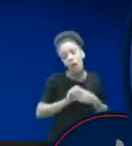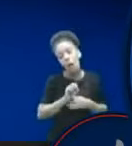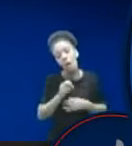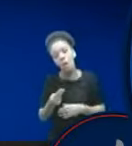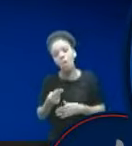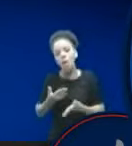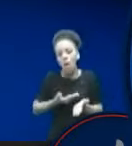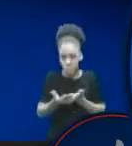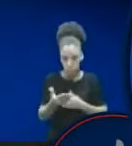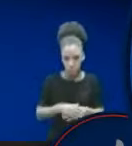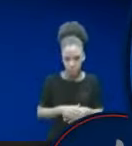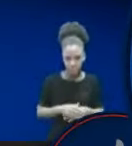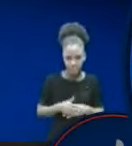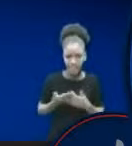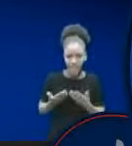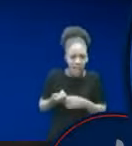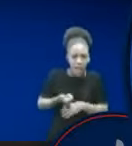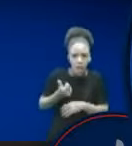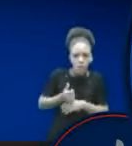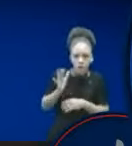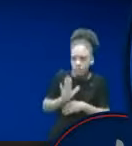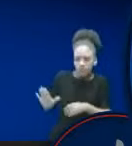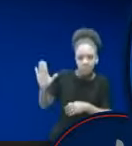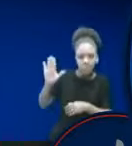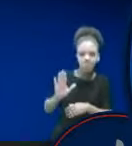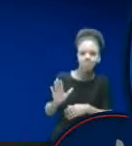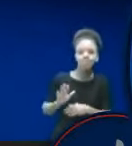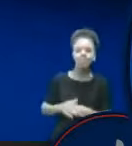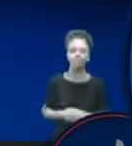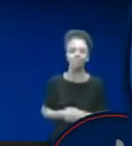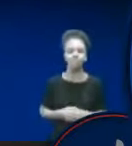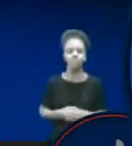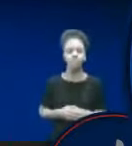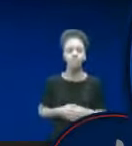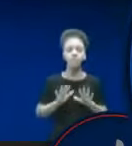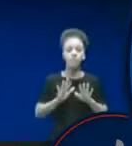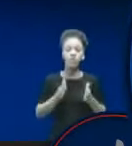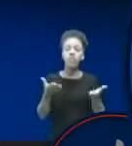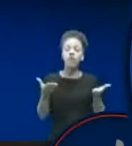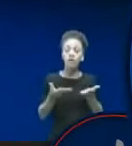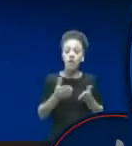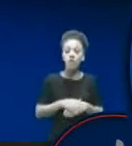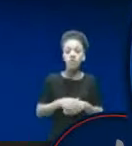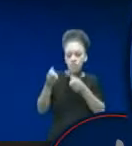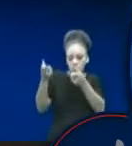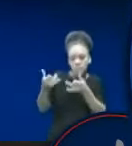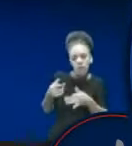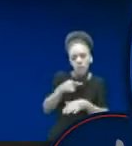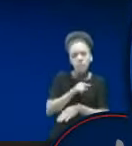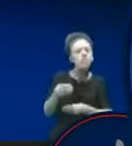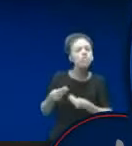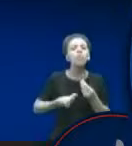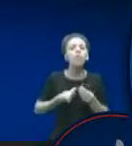Pessoal, isso é praticamente a população economicamente ativa do Brasil. Agora eu vou contar para vocês como a gente está se estruturando para